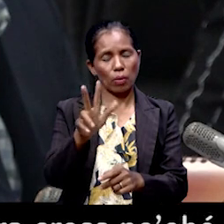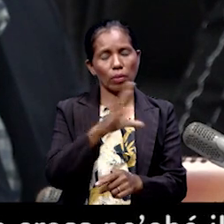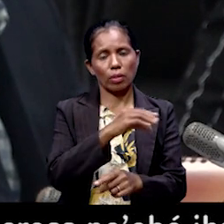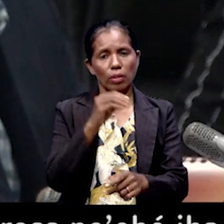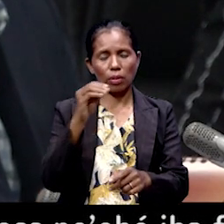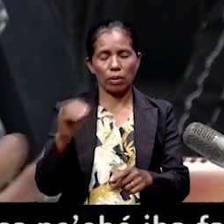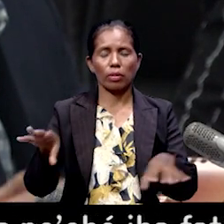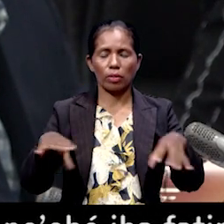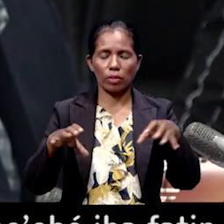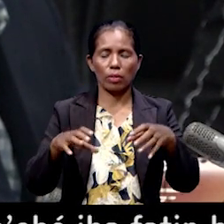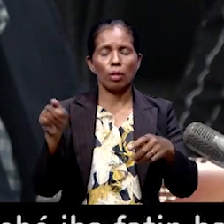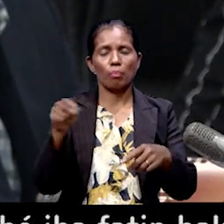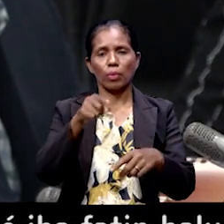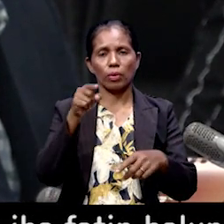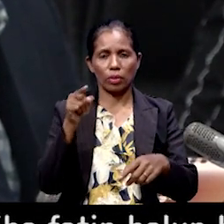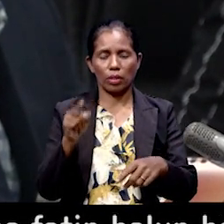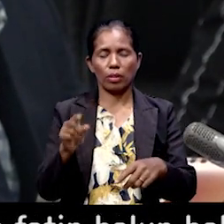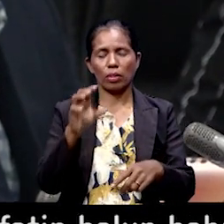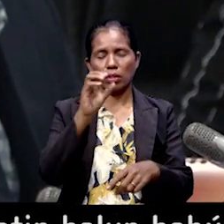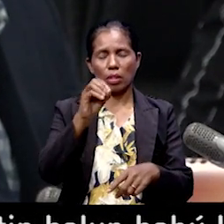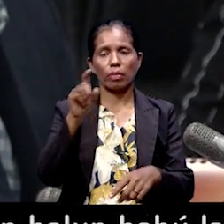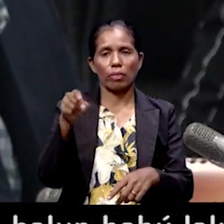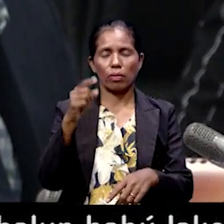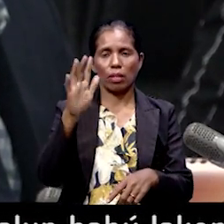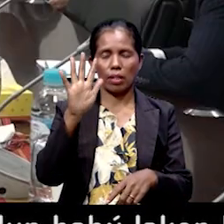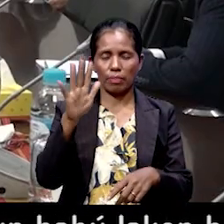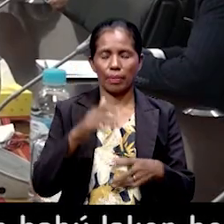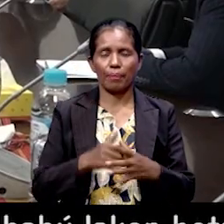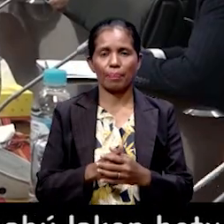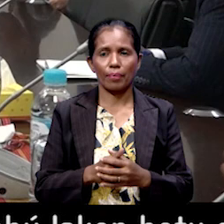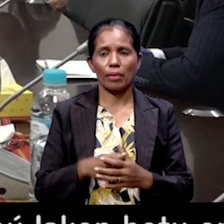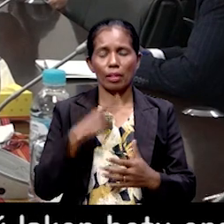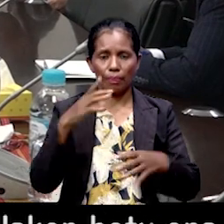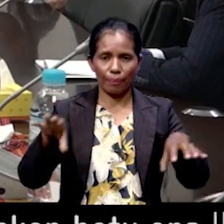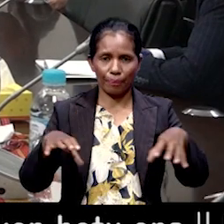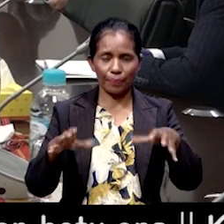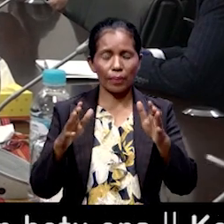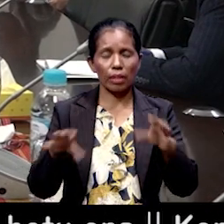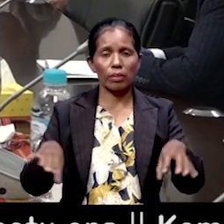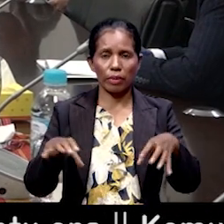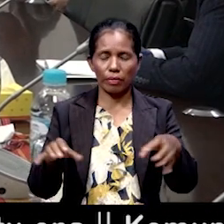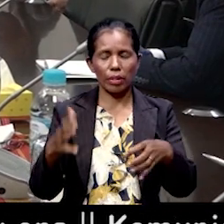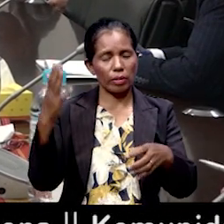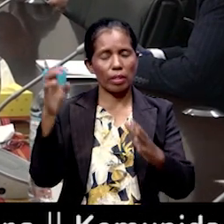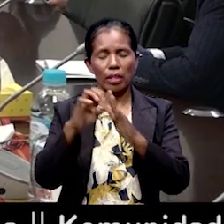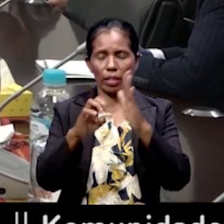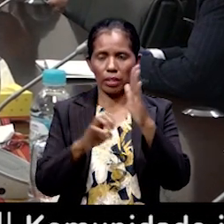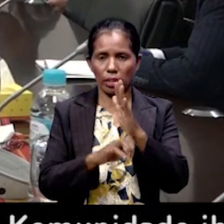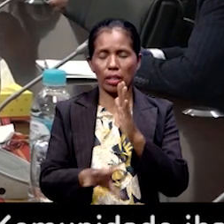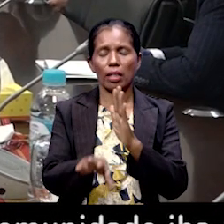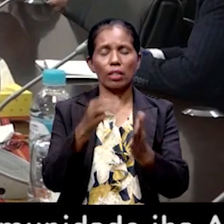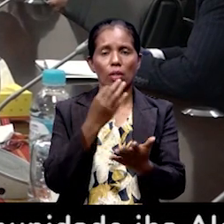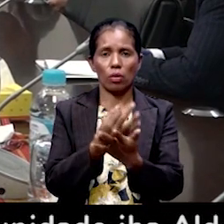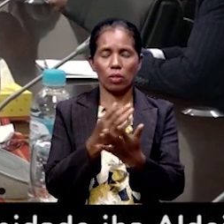setor privado por cento 0,5. Além de neba funcionamento máquina estado, reta na locação por